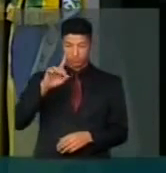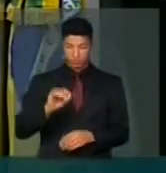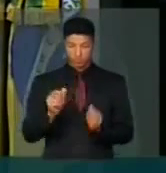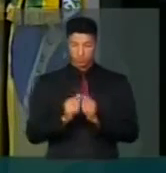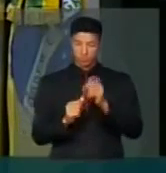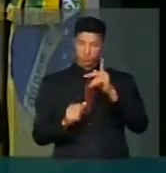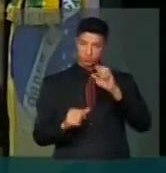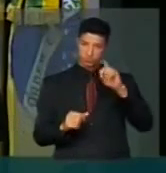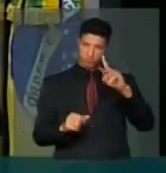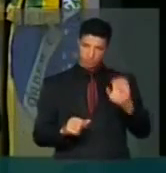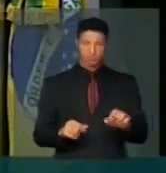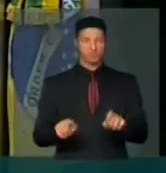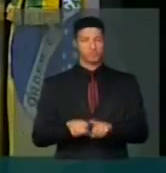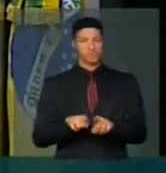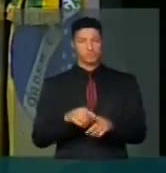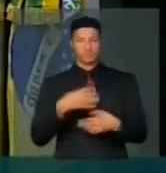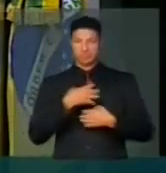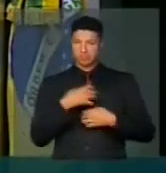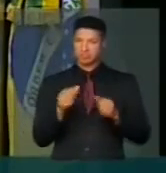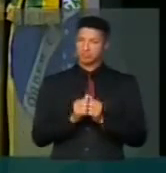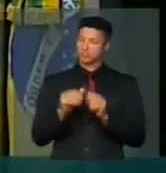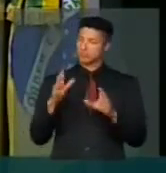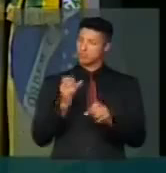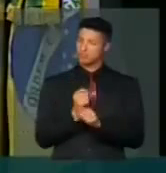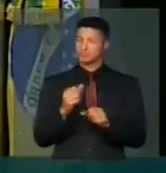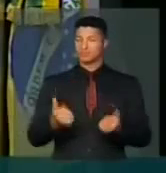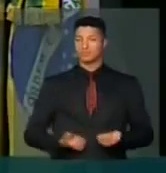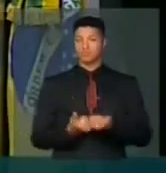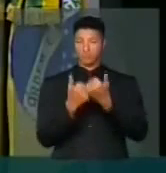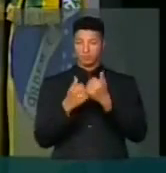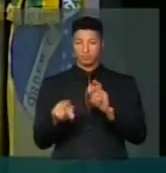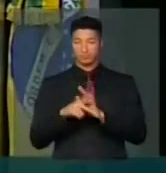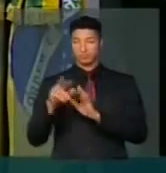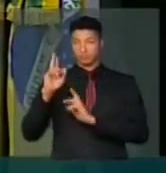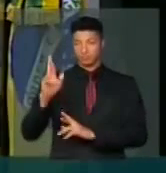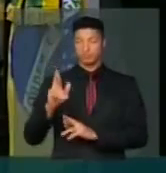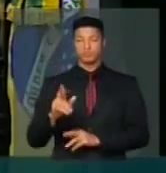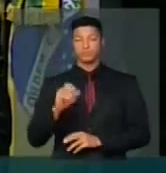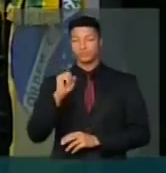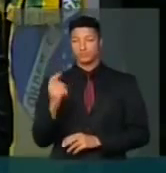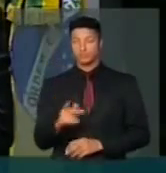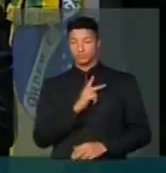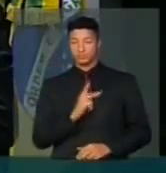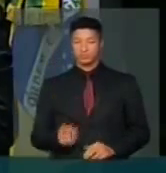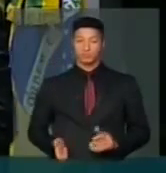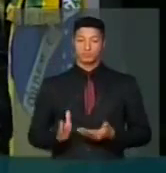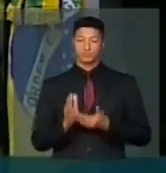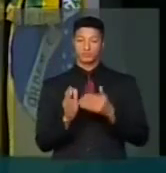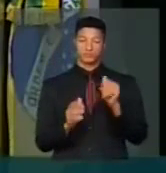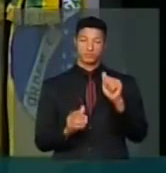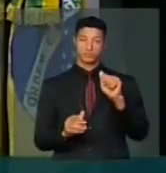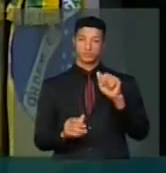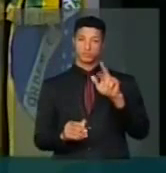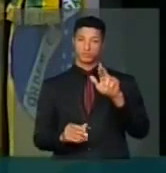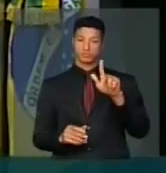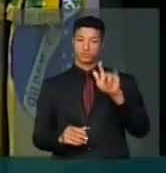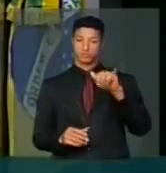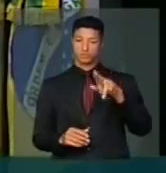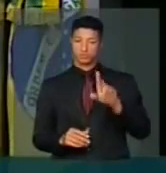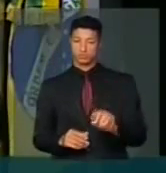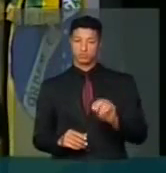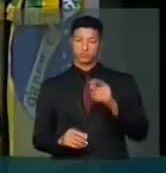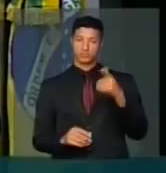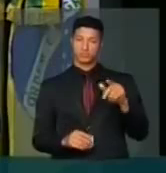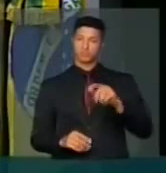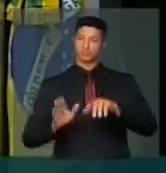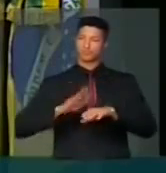com Pepe Vargas, que foi sensível, contamos com o apoio do líder e ex-presidente dessa casa, Ardino Chinalha, e de tantos